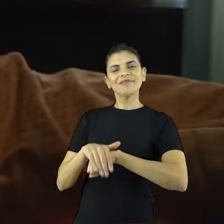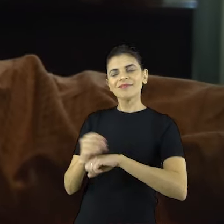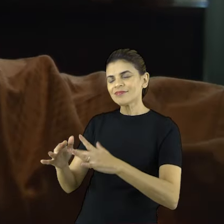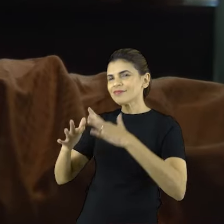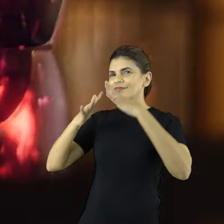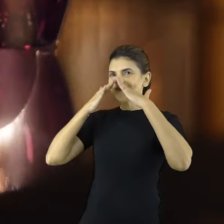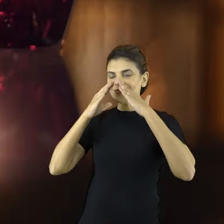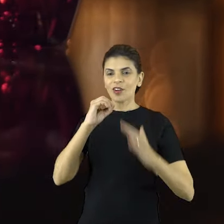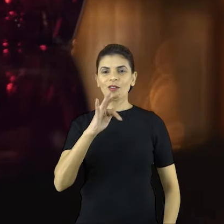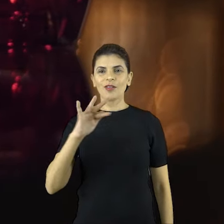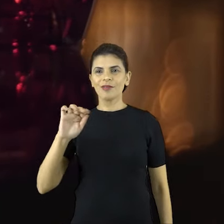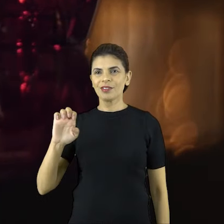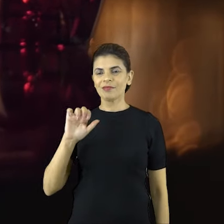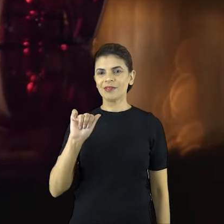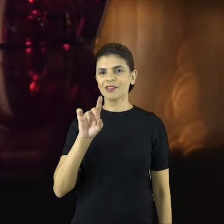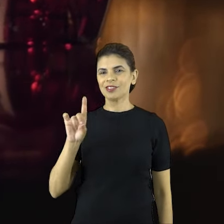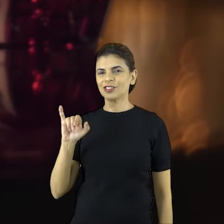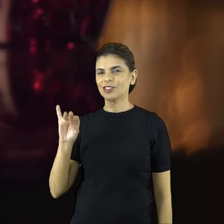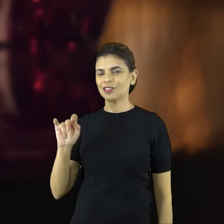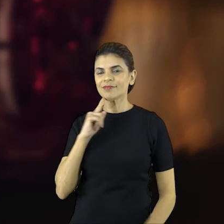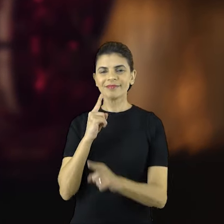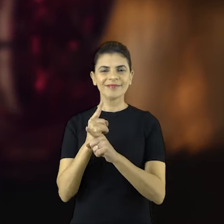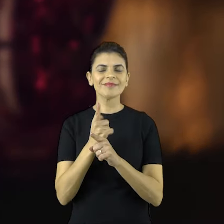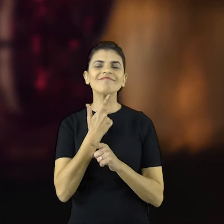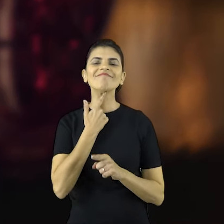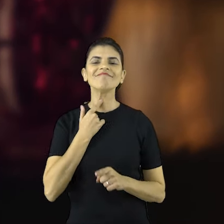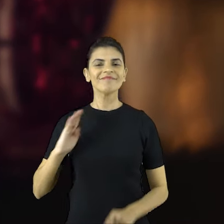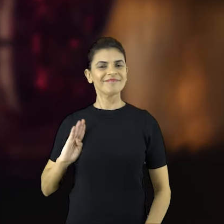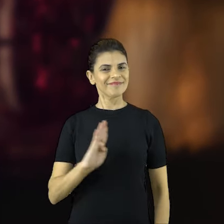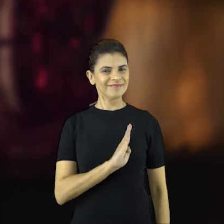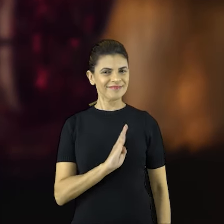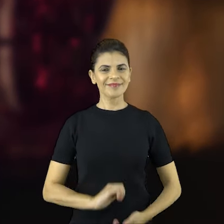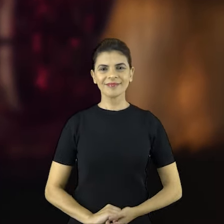reinventar a dois. Coffee Addictive. Redescubra seu desejo. Coffee é O Boticário.